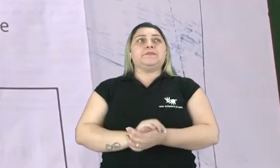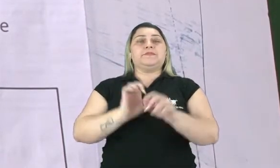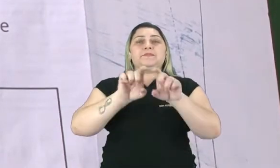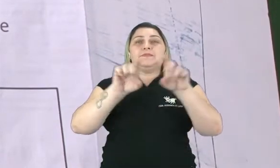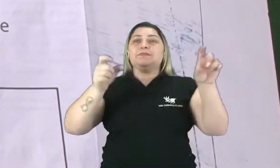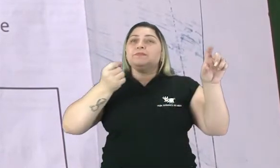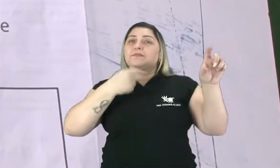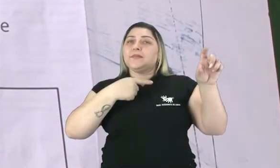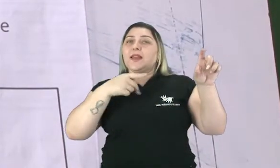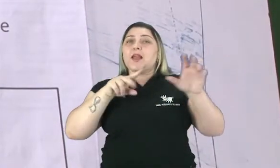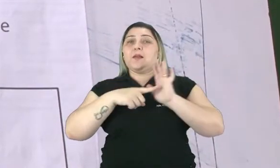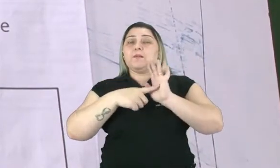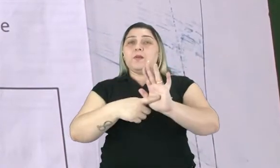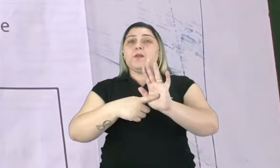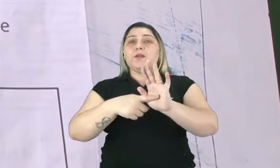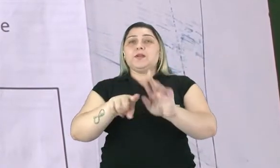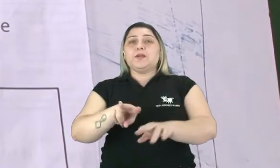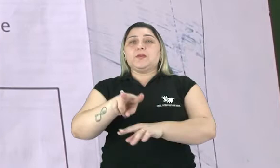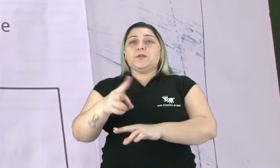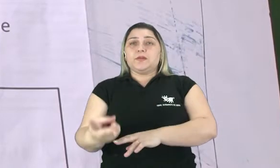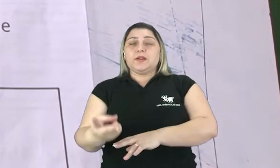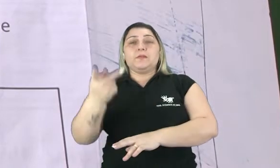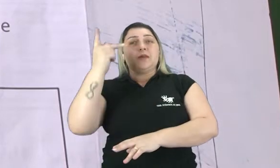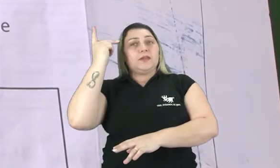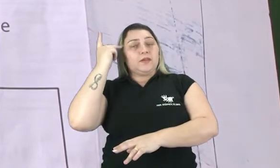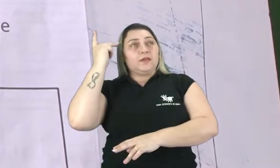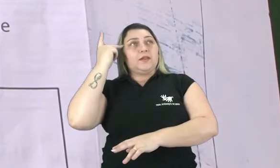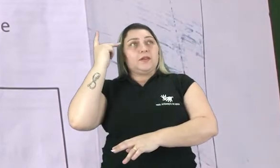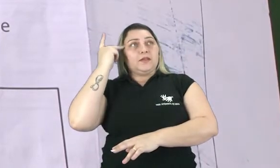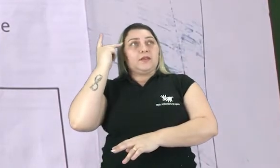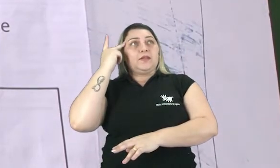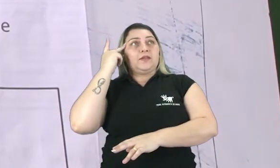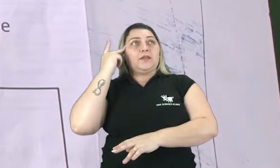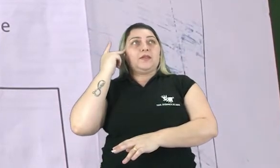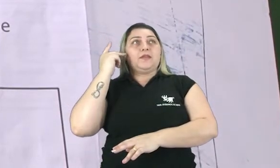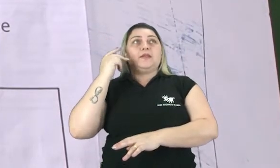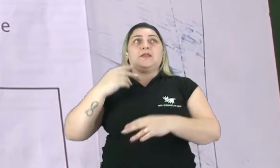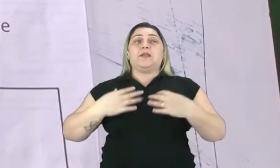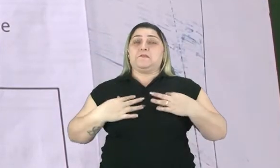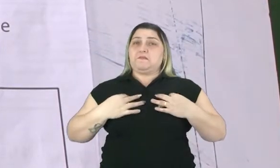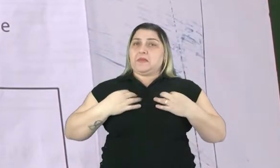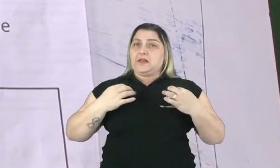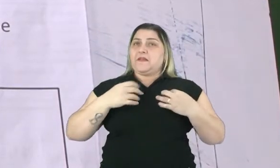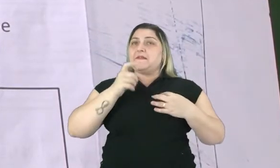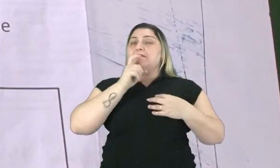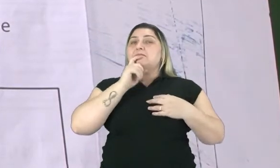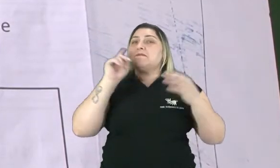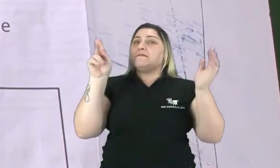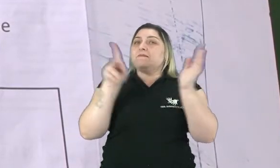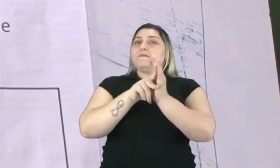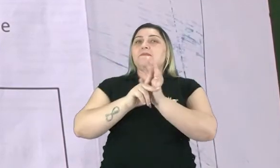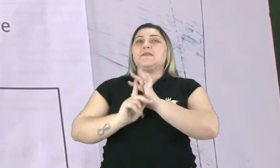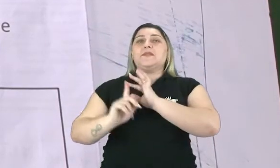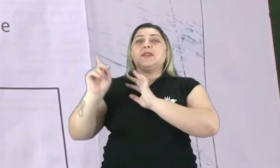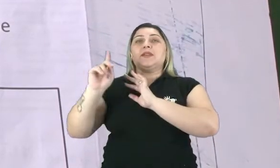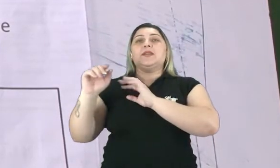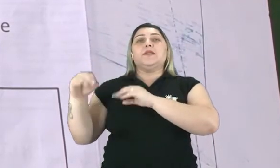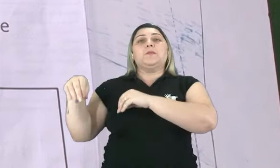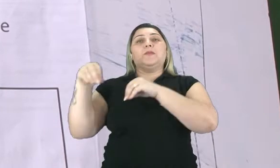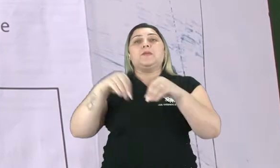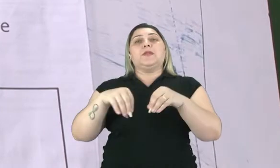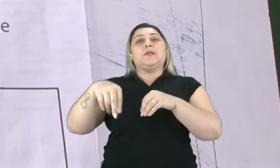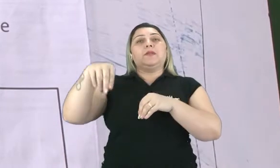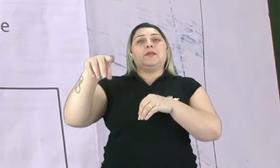ele mostra o contrário, como se fosse o pessoal de São Paulo aqui, com todo esse agasalho, esses pertences aqui, indo para o Nordeste,